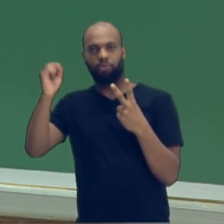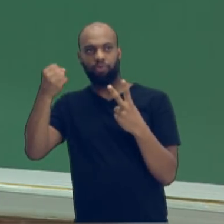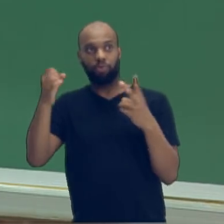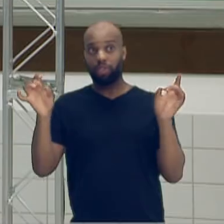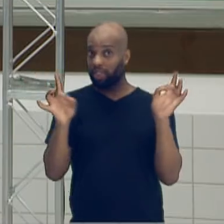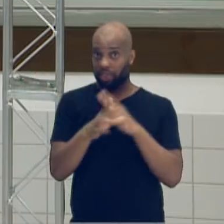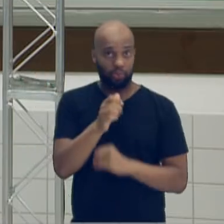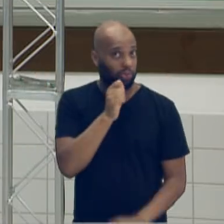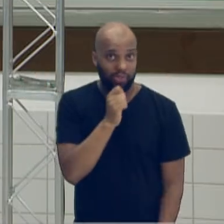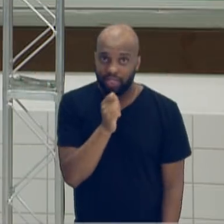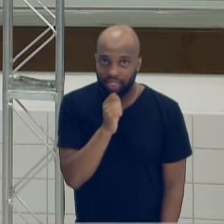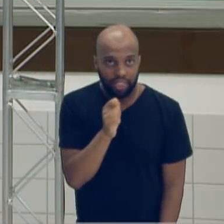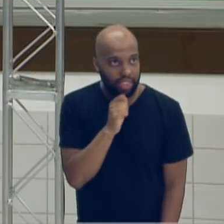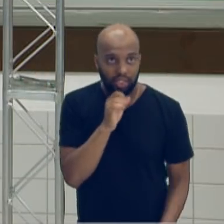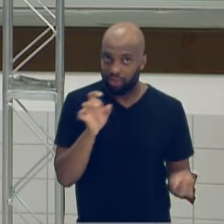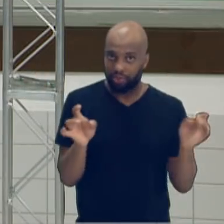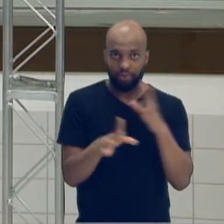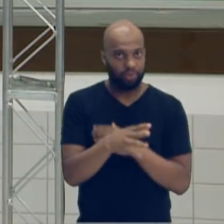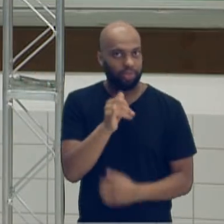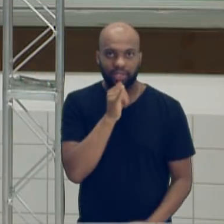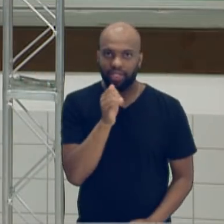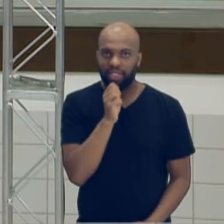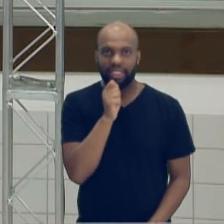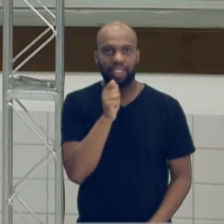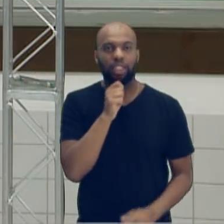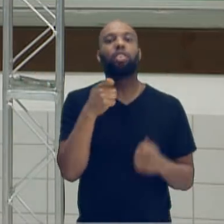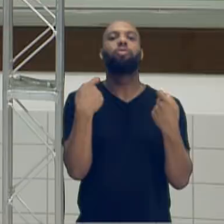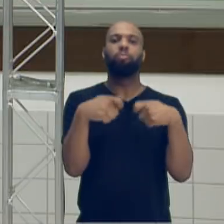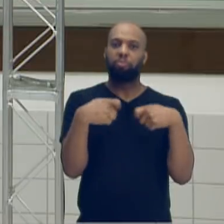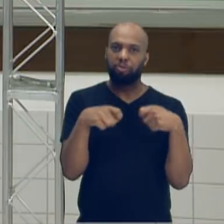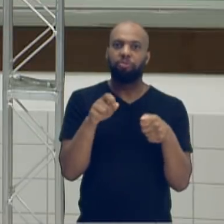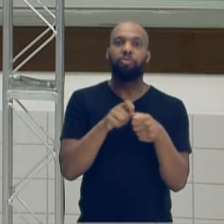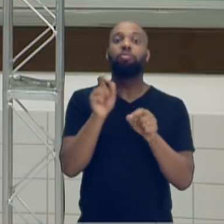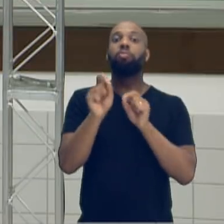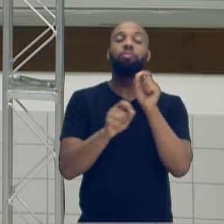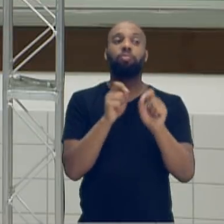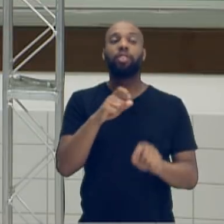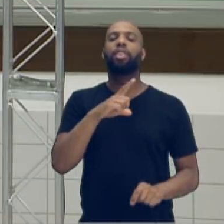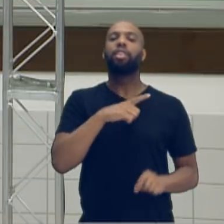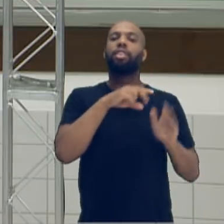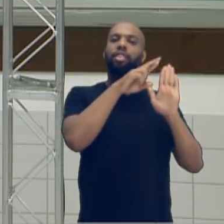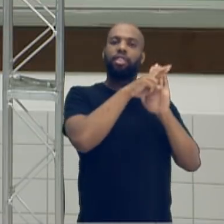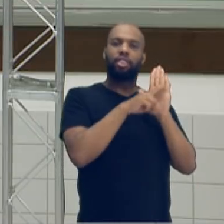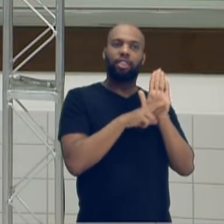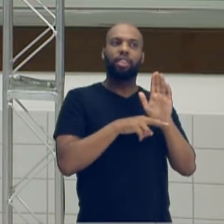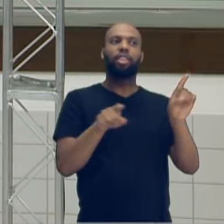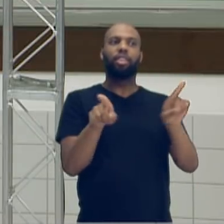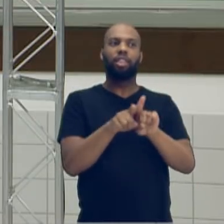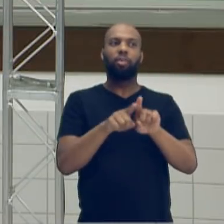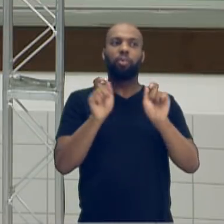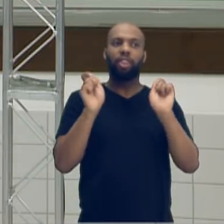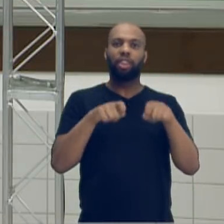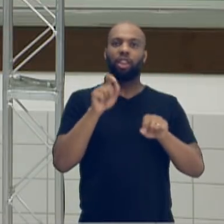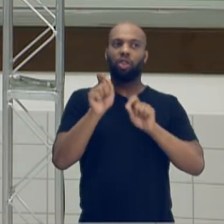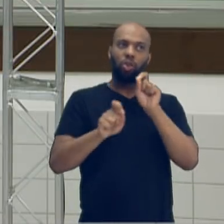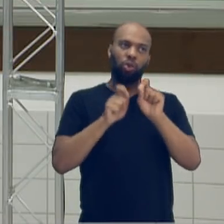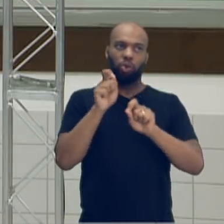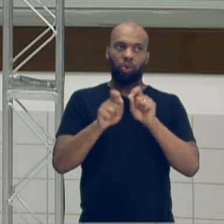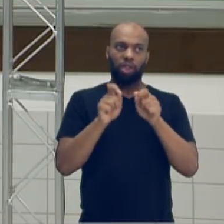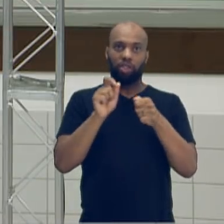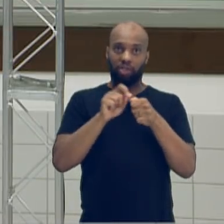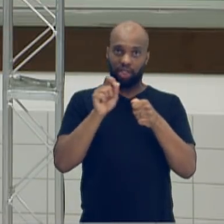não acabou, nós não simplificamos toda a expressão. Lembra que uma das propriedades possibilita